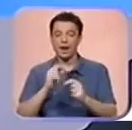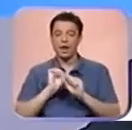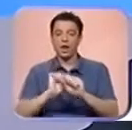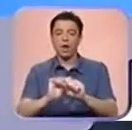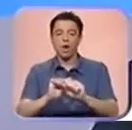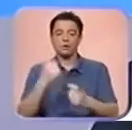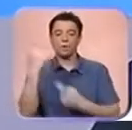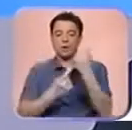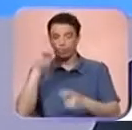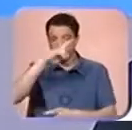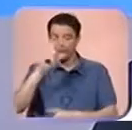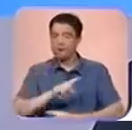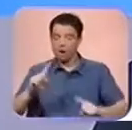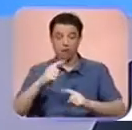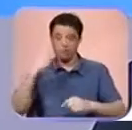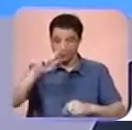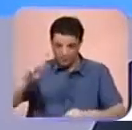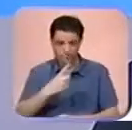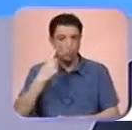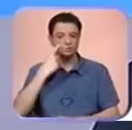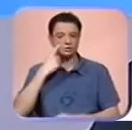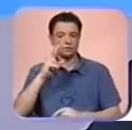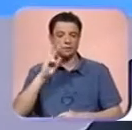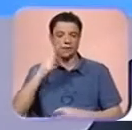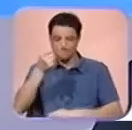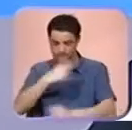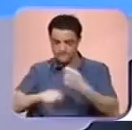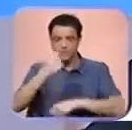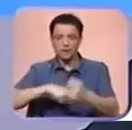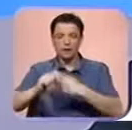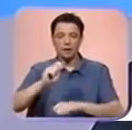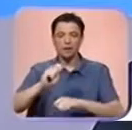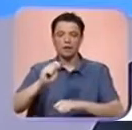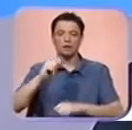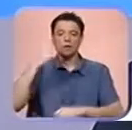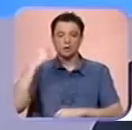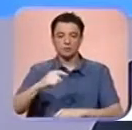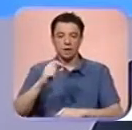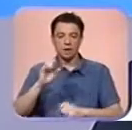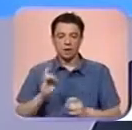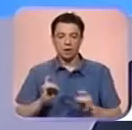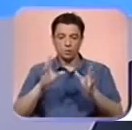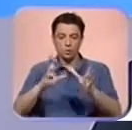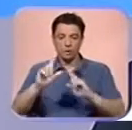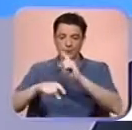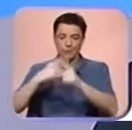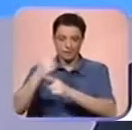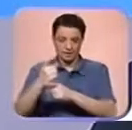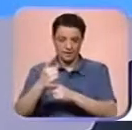com quem tem os conhecimentos para vender esse instrumento. Nada que vai ser usado. Nada contra os comerciantes de outras nacionalidades,